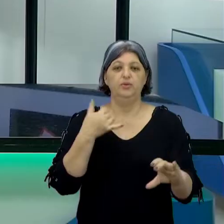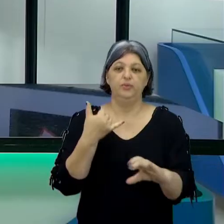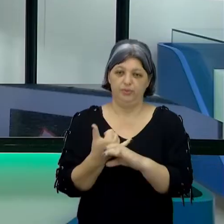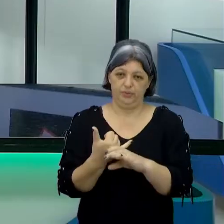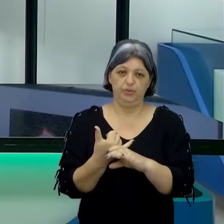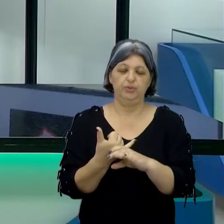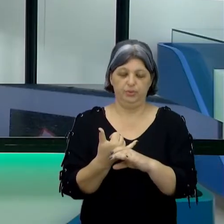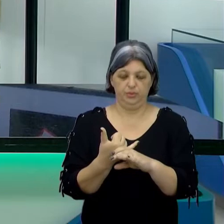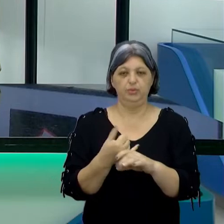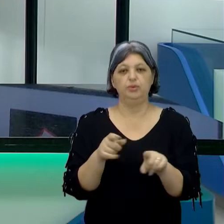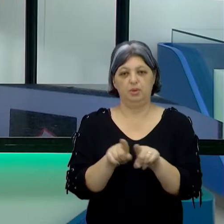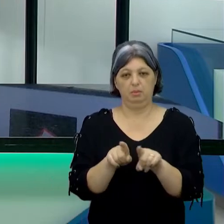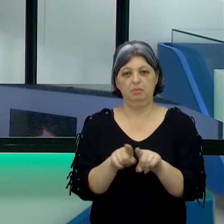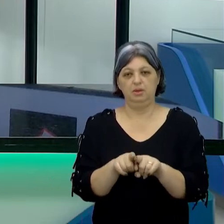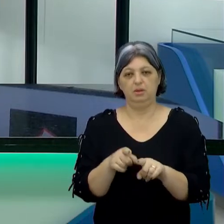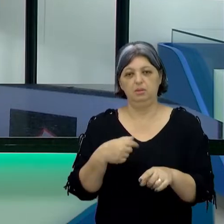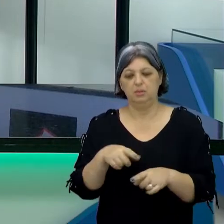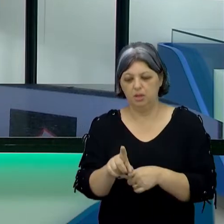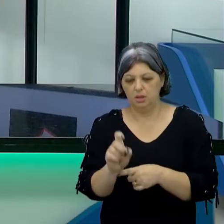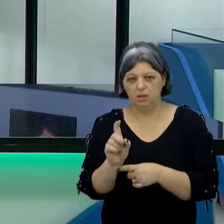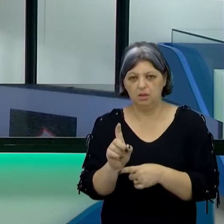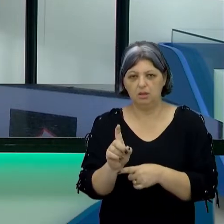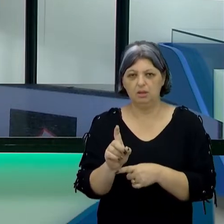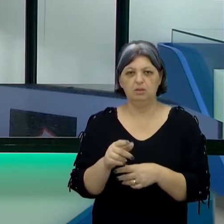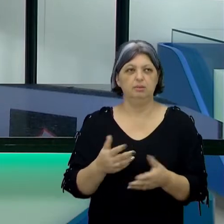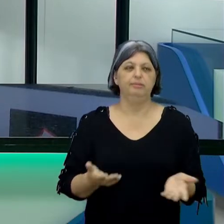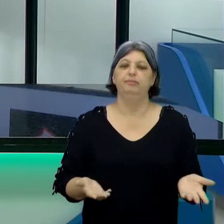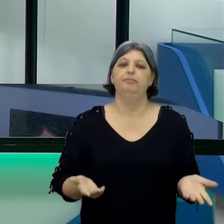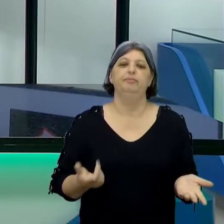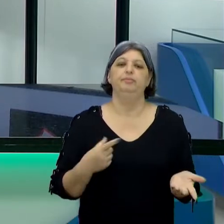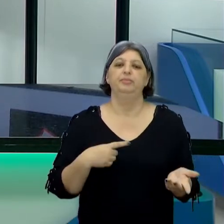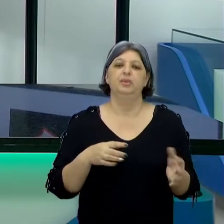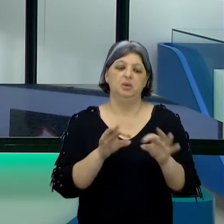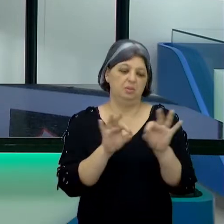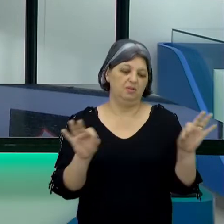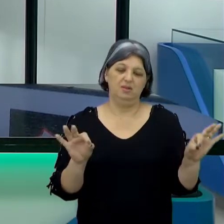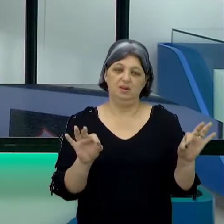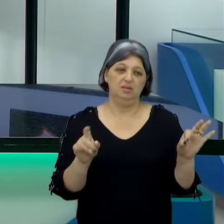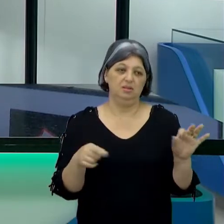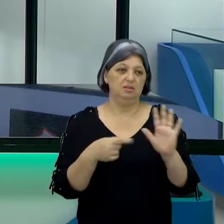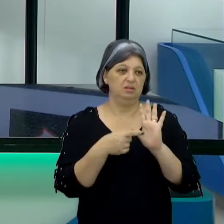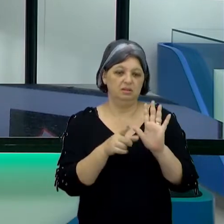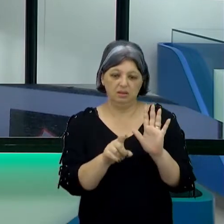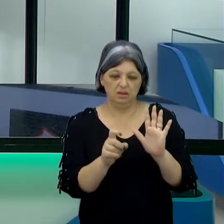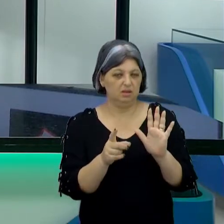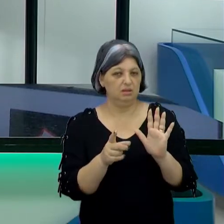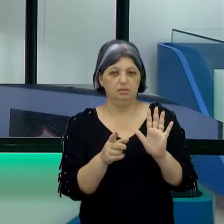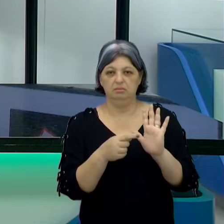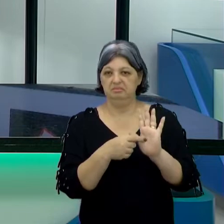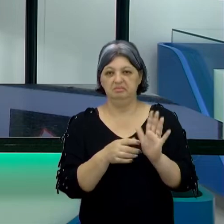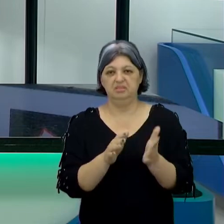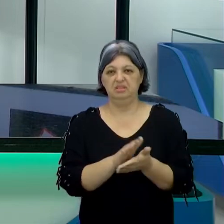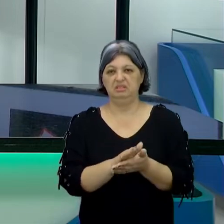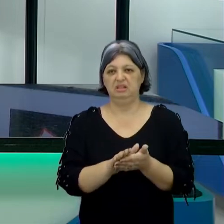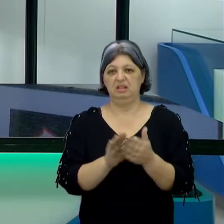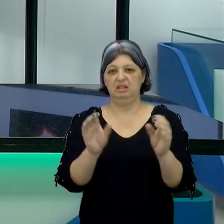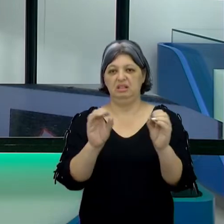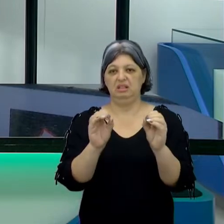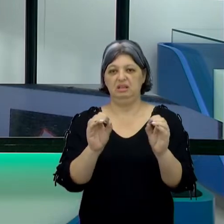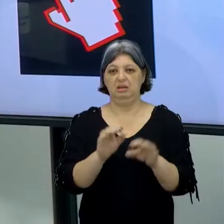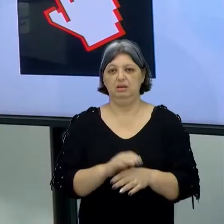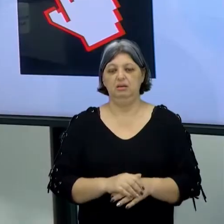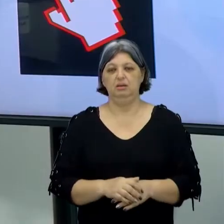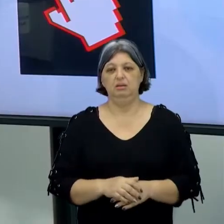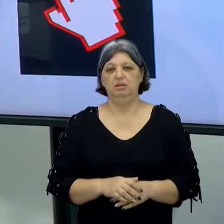ia falar exatamente isso. No YouTube você clica lá, tem uma frase, quando você clica não tem nada. É verdade. Ver, tá lá. Papa